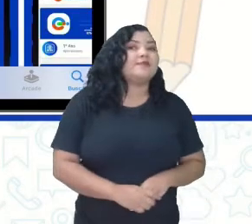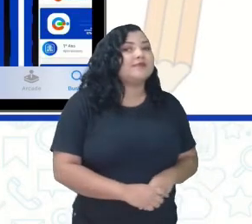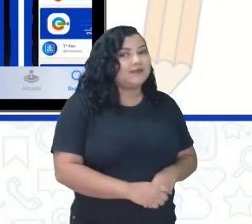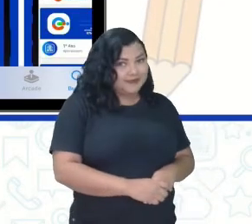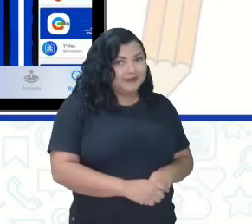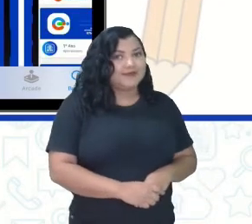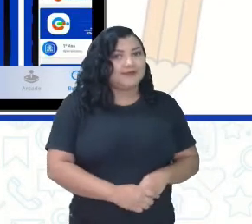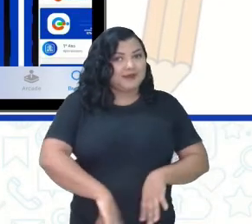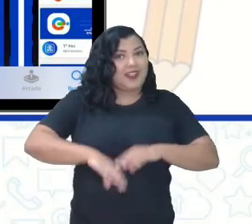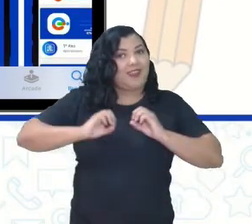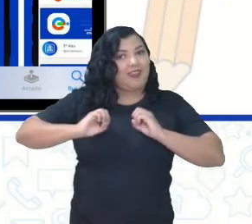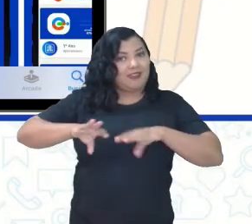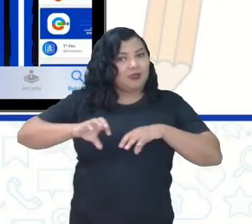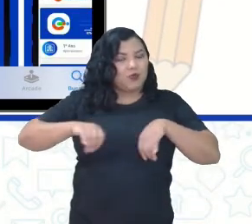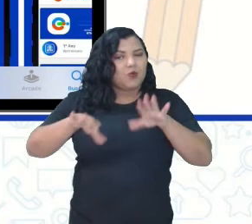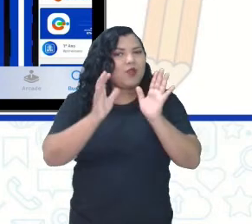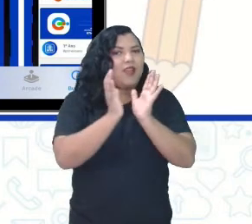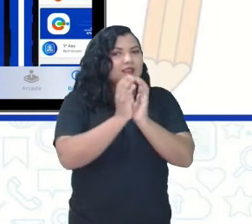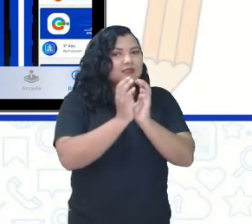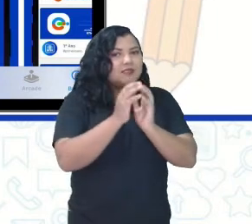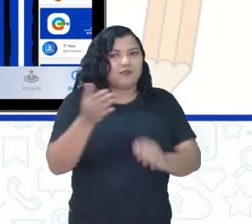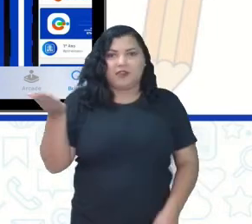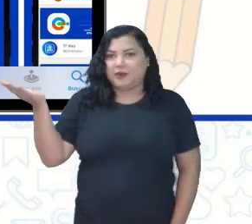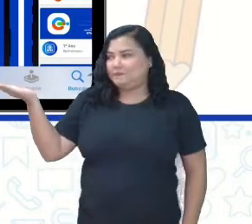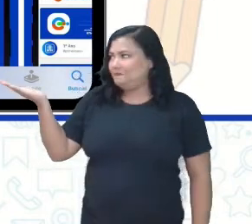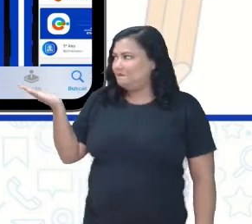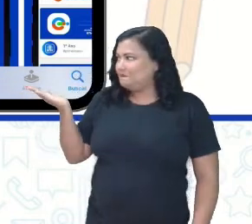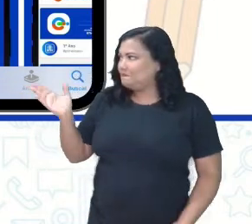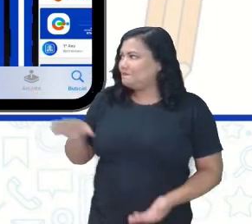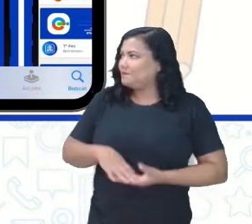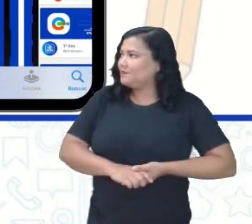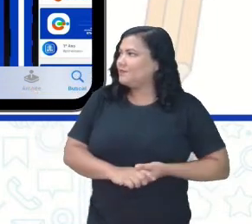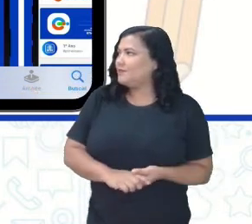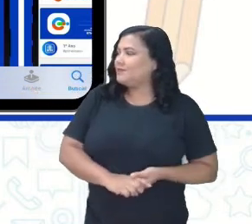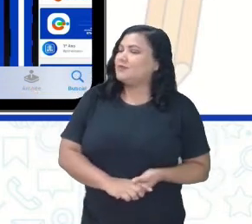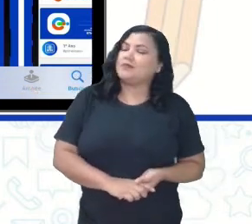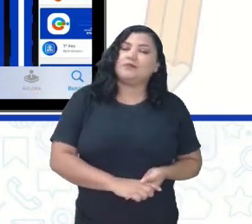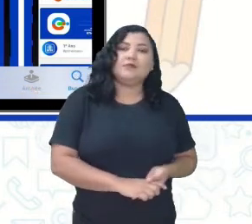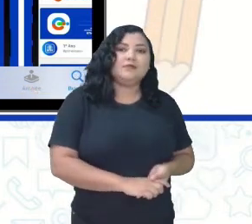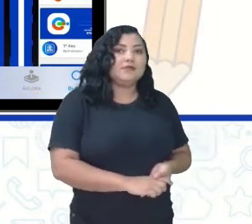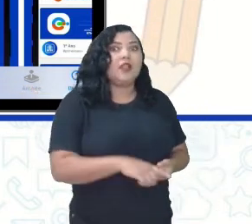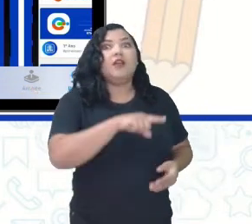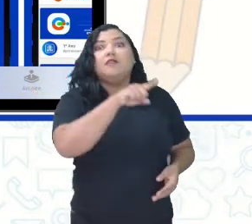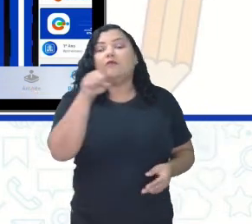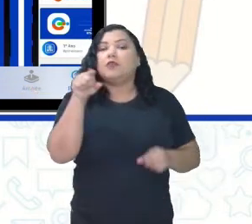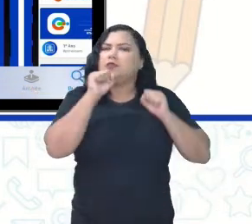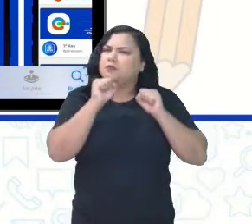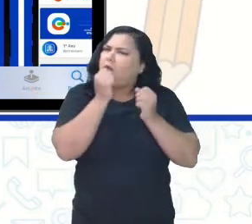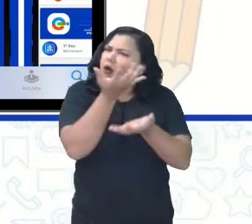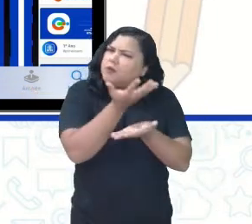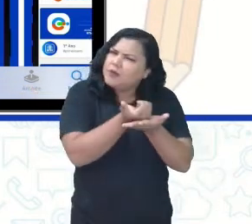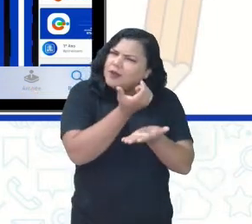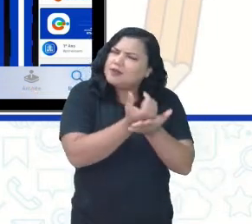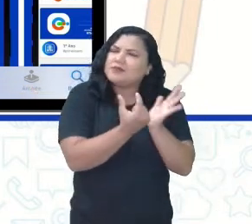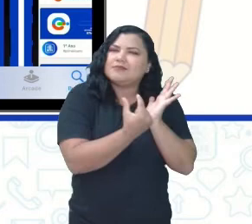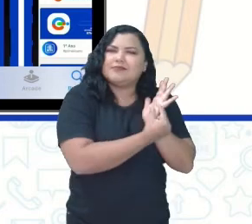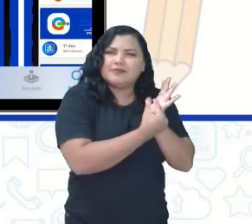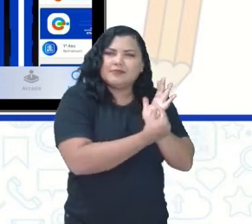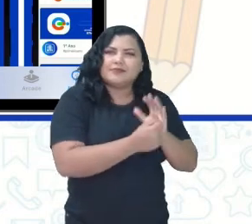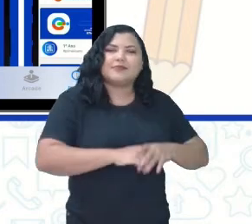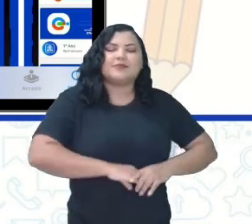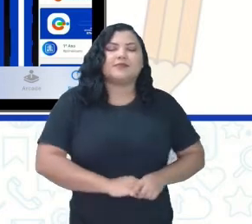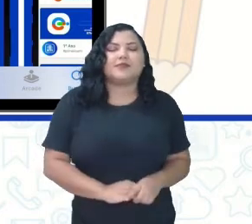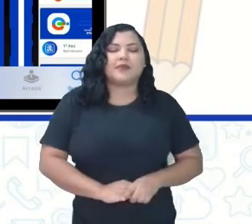Educa Recife, É o Educa Recife, que vocês podem fazer o download aí desse